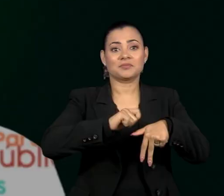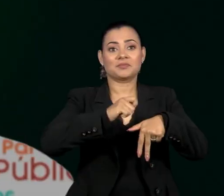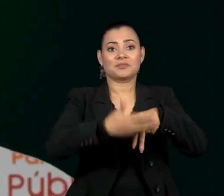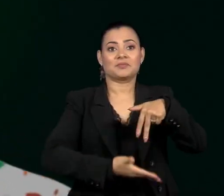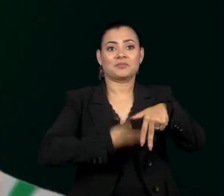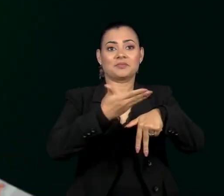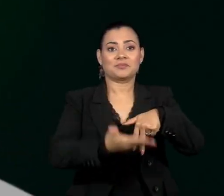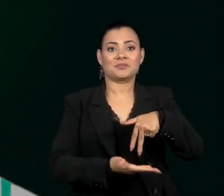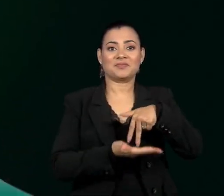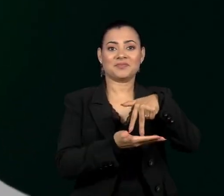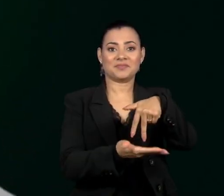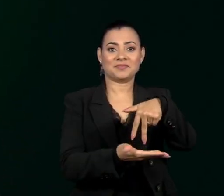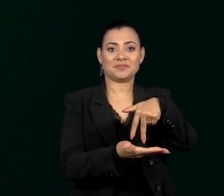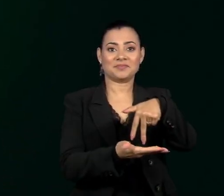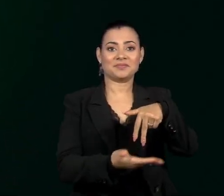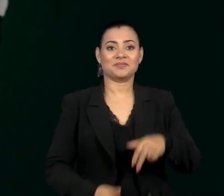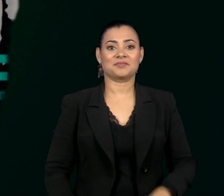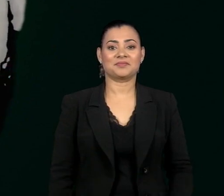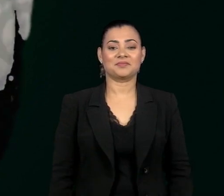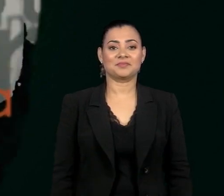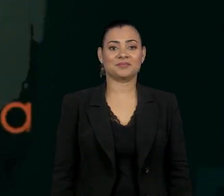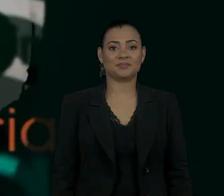Foco.